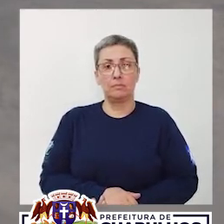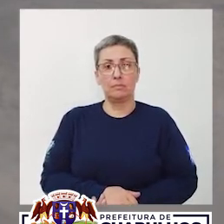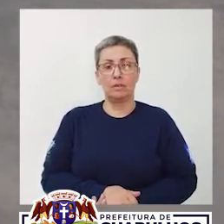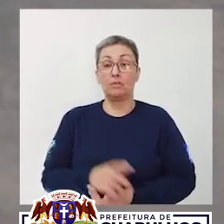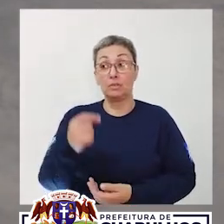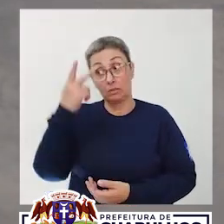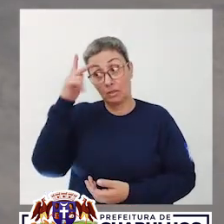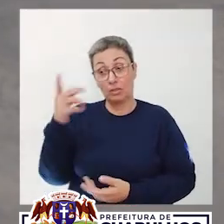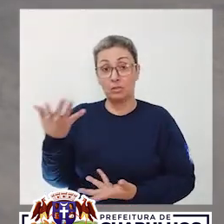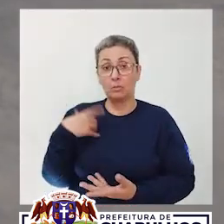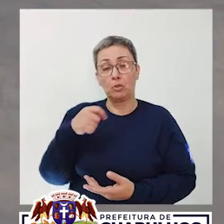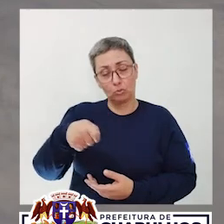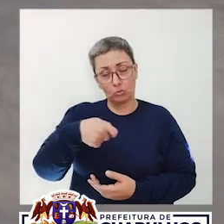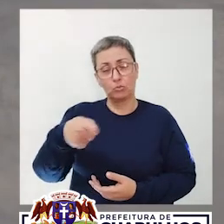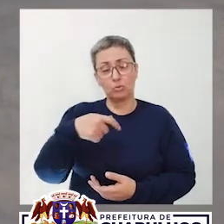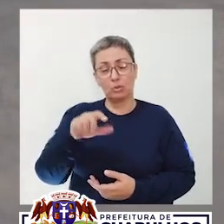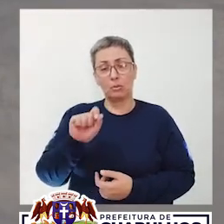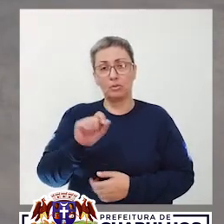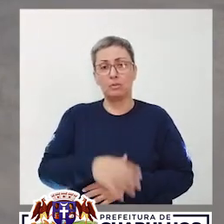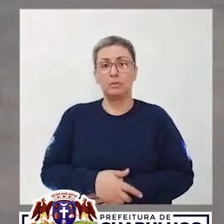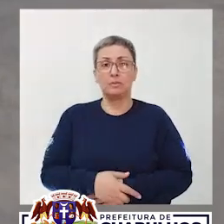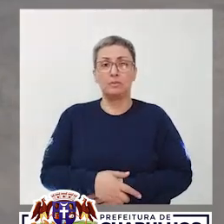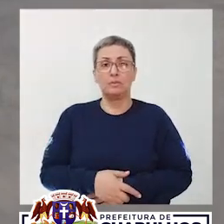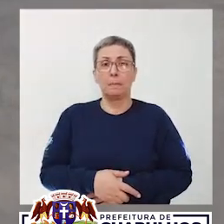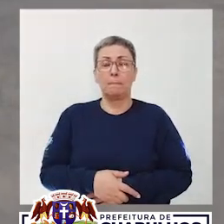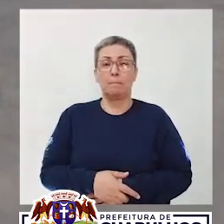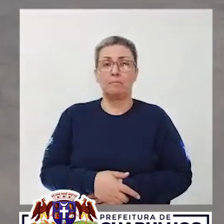Você que manda aí, Noeli. Não, pode fazer.